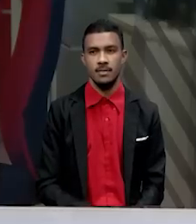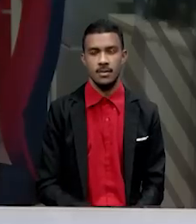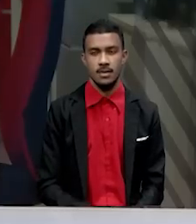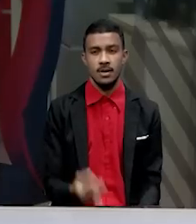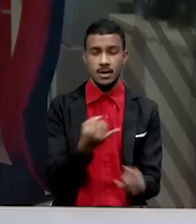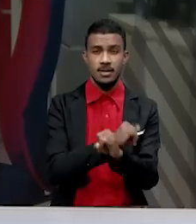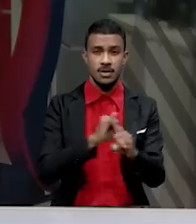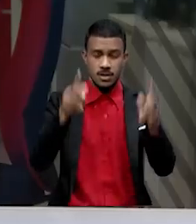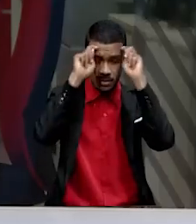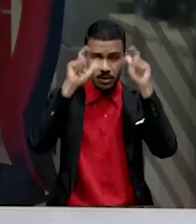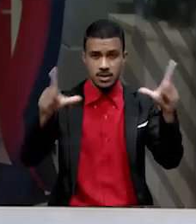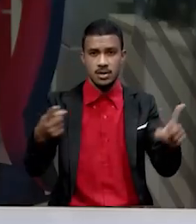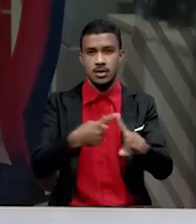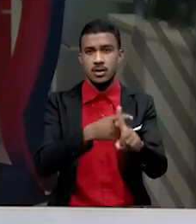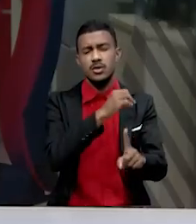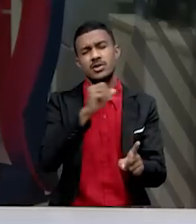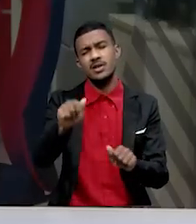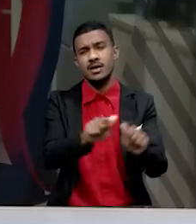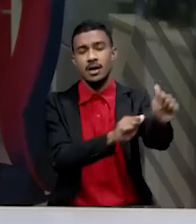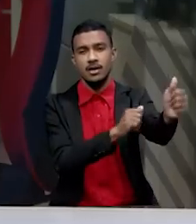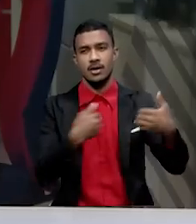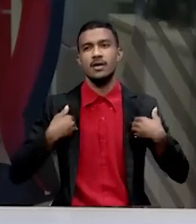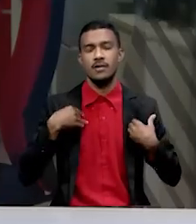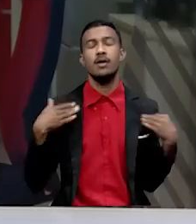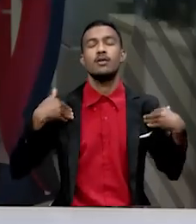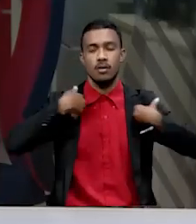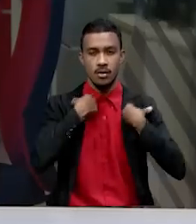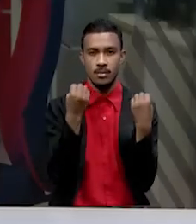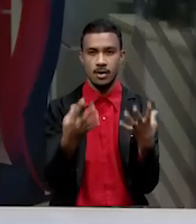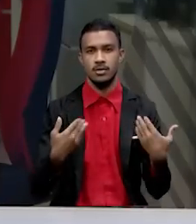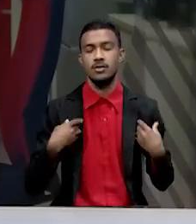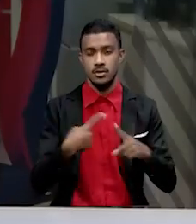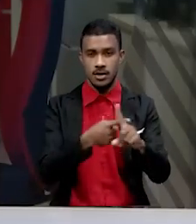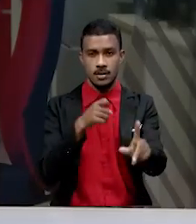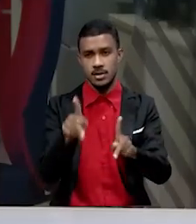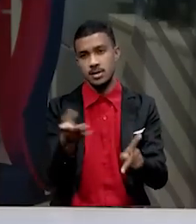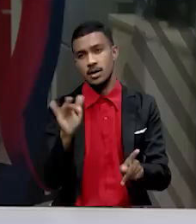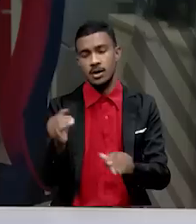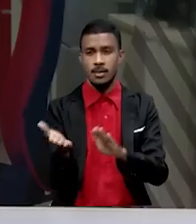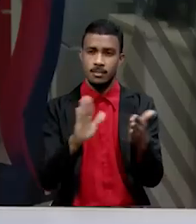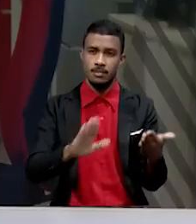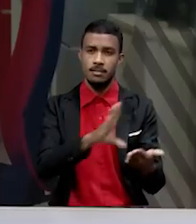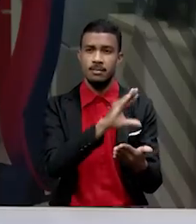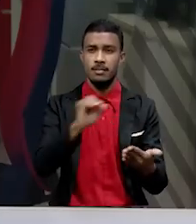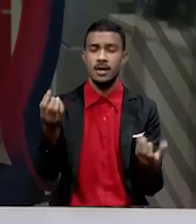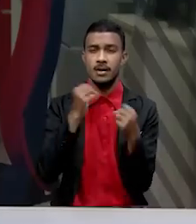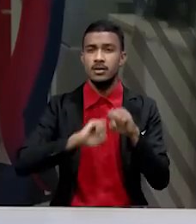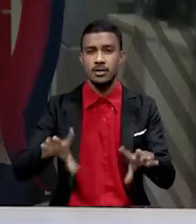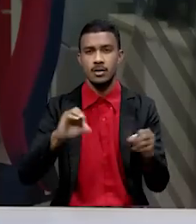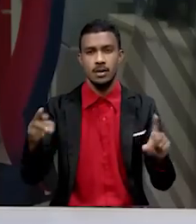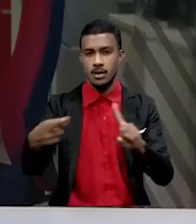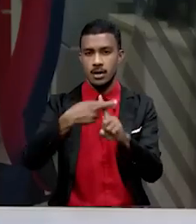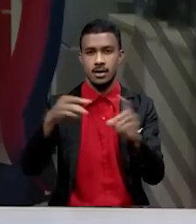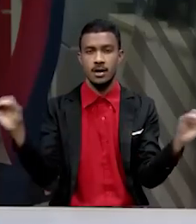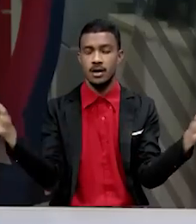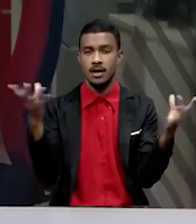Independência Timor-Leste lhe husi processo naruk no sacrifício uiuen, husinha e masira to balon mate so isi lemorai, rate lai to